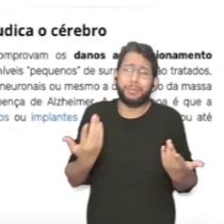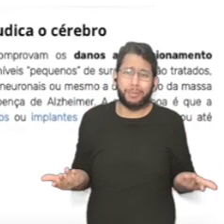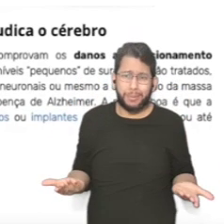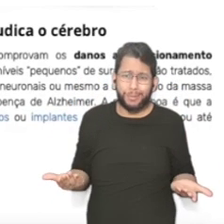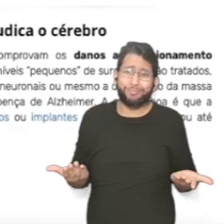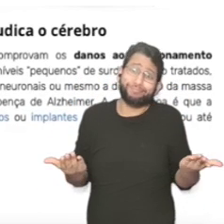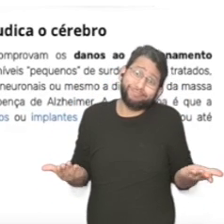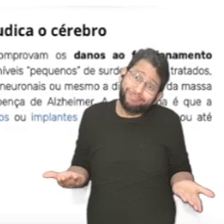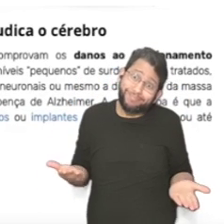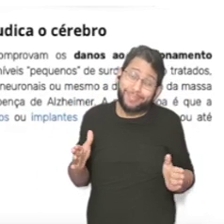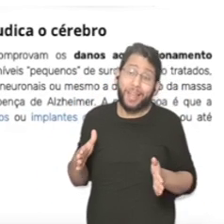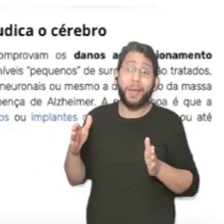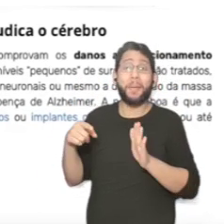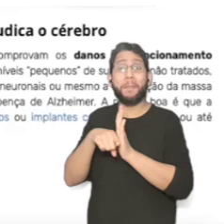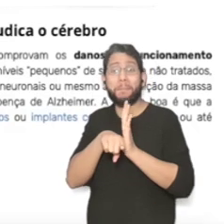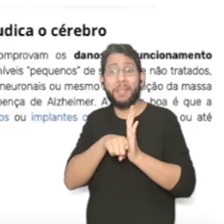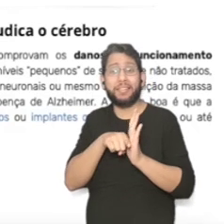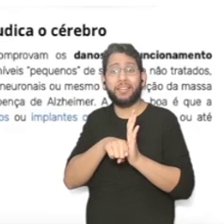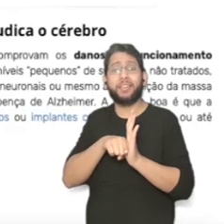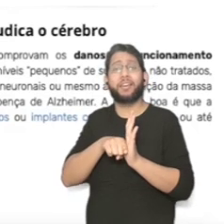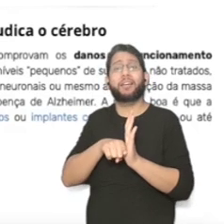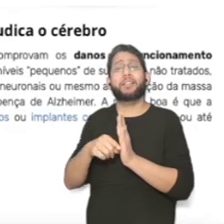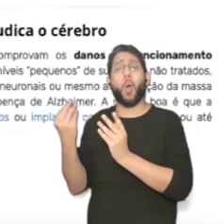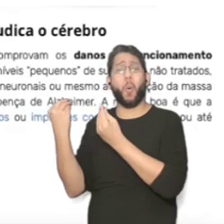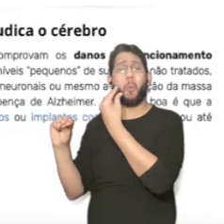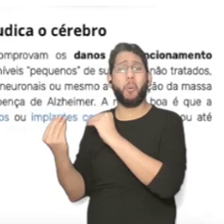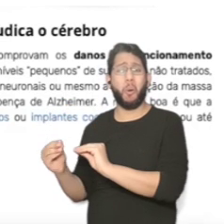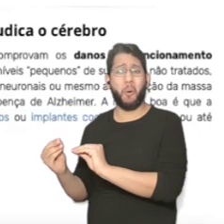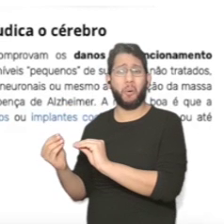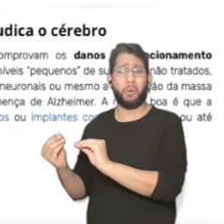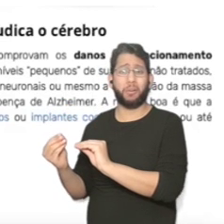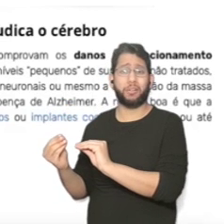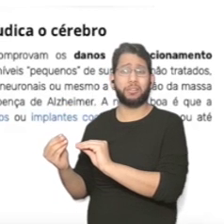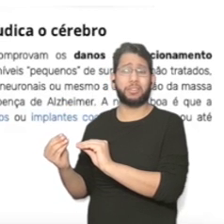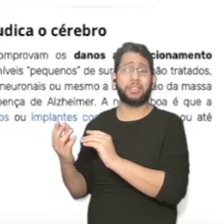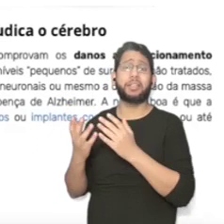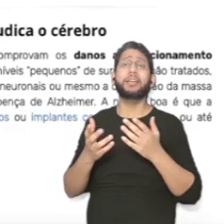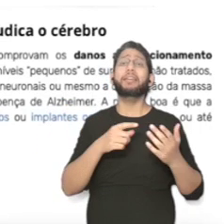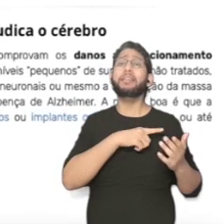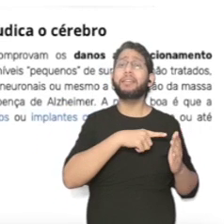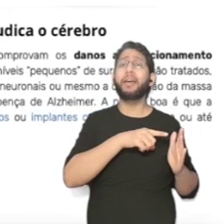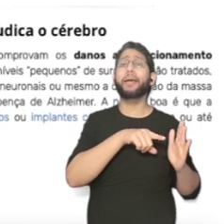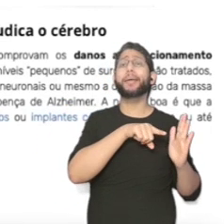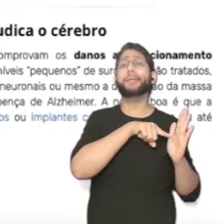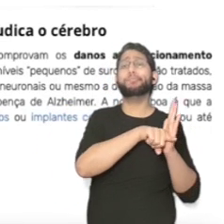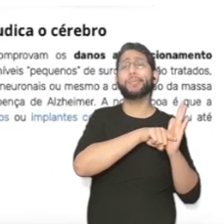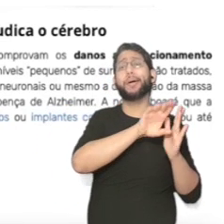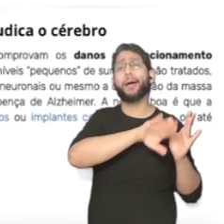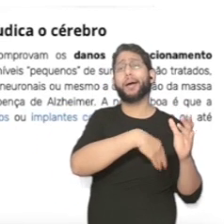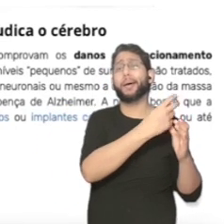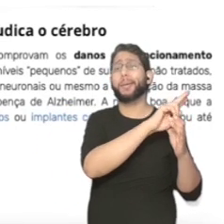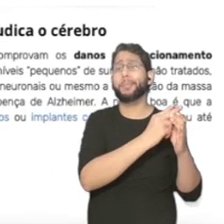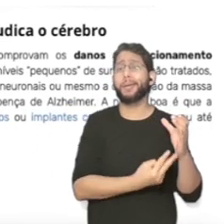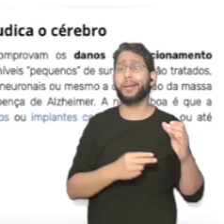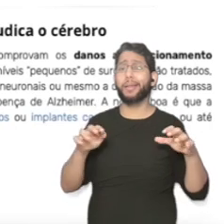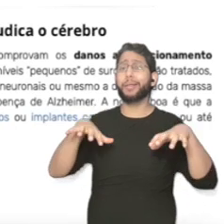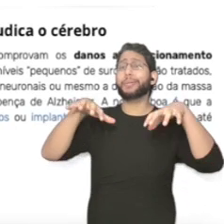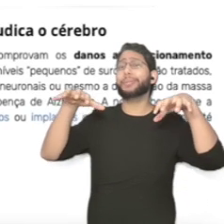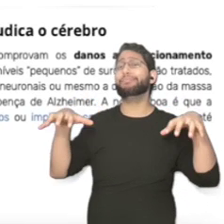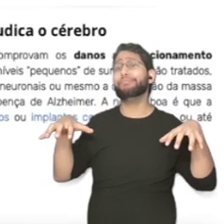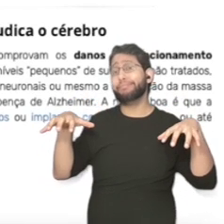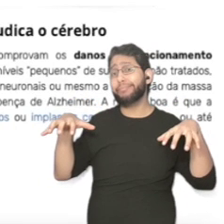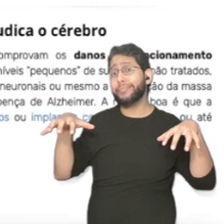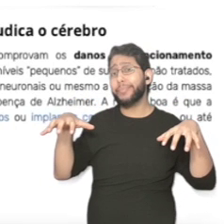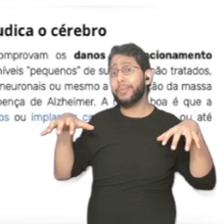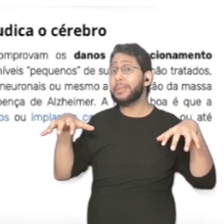elevadíssimos, né, e que, ou seja, tornam essa afirmativa infundada. Mas quando um médico chega para um pai e fala